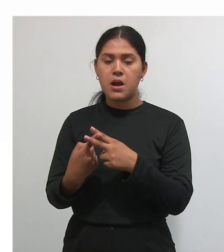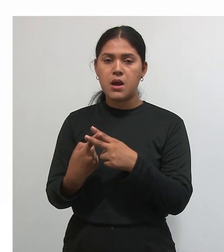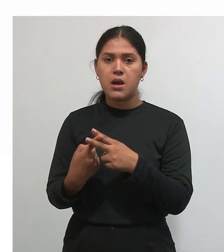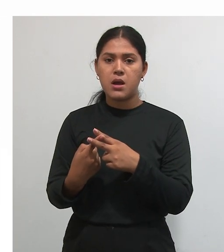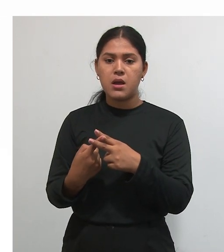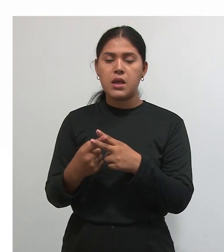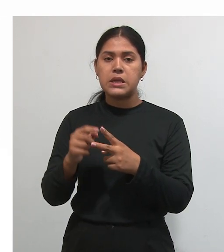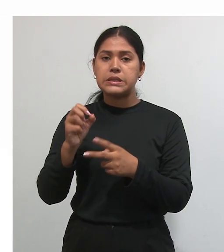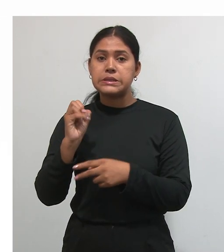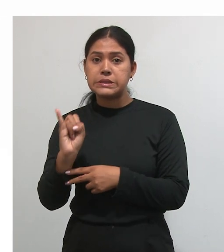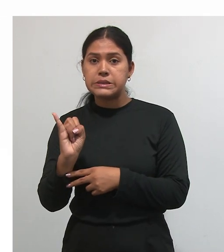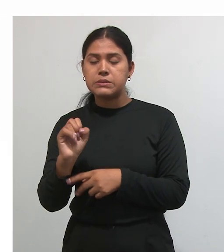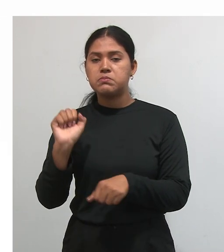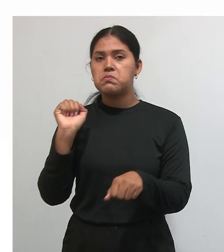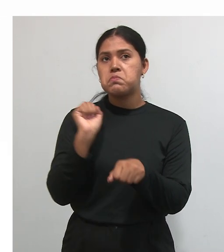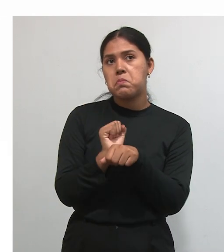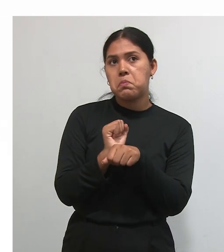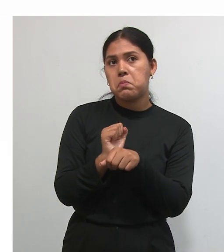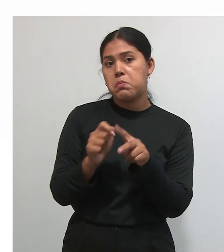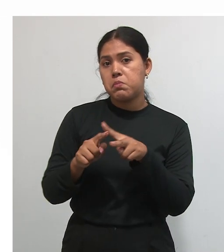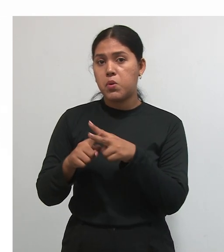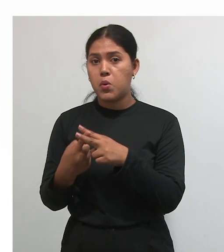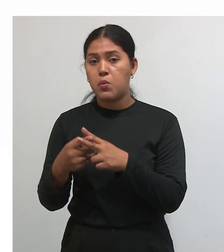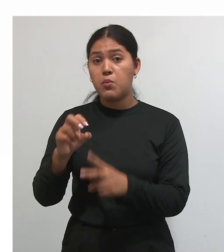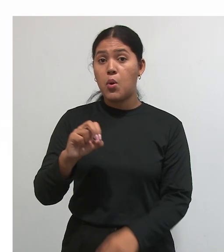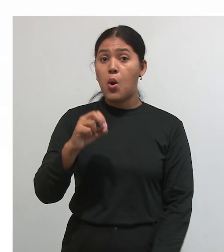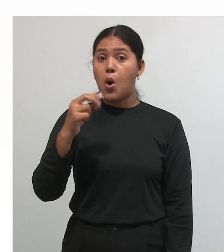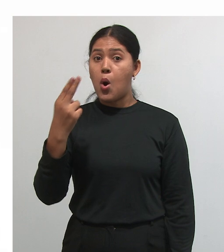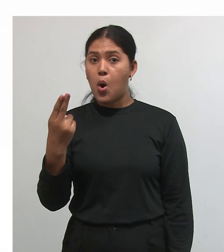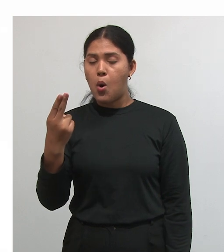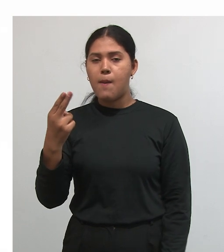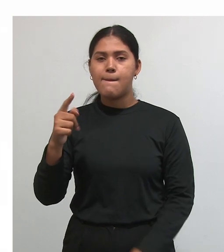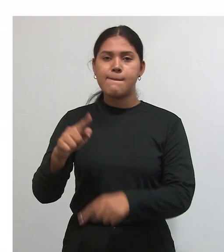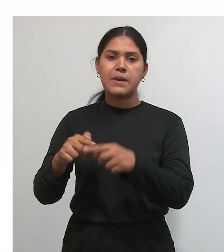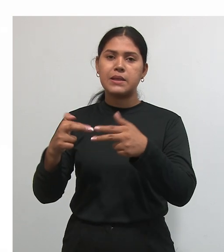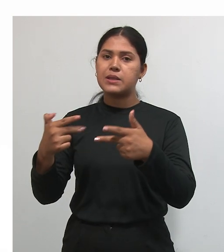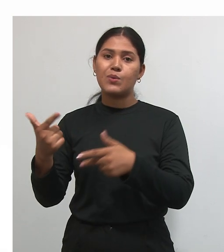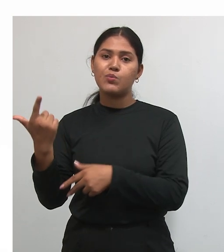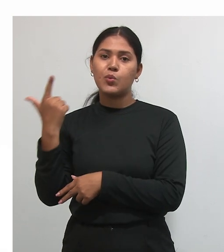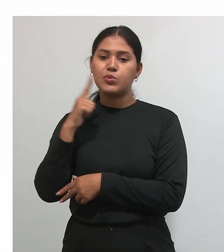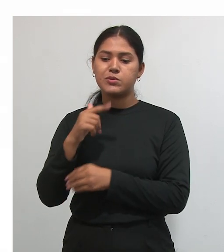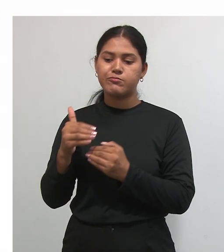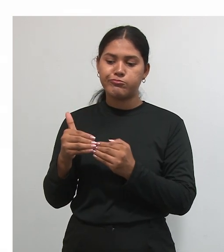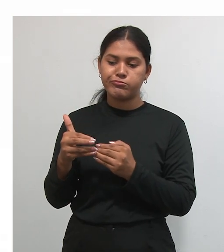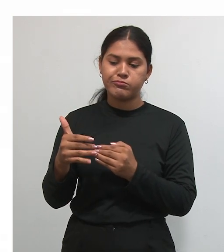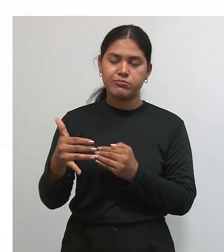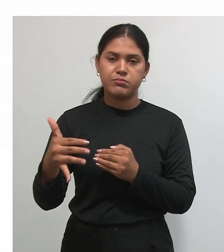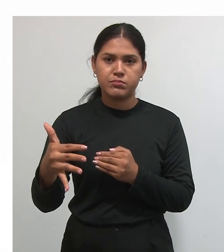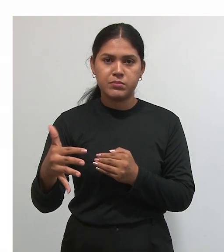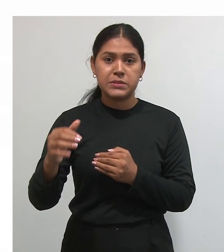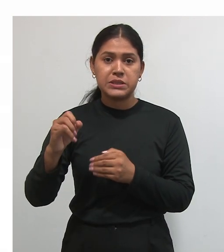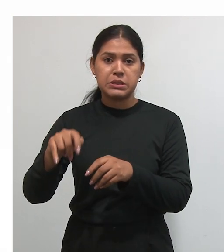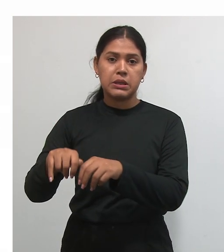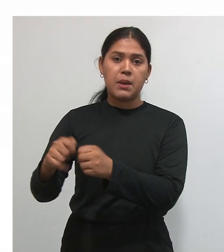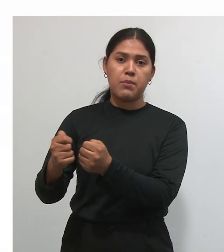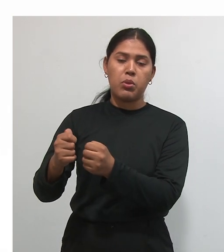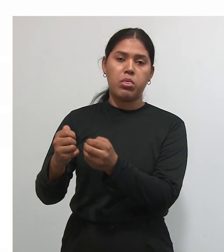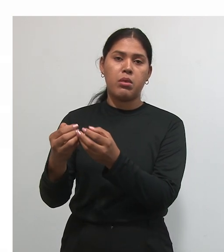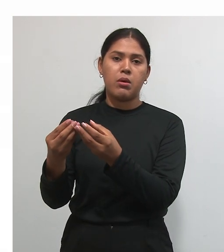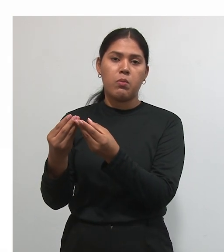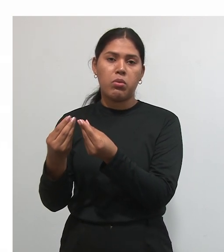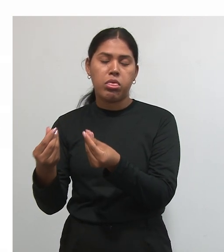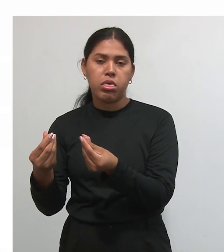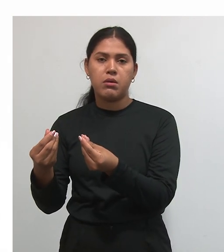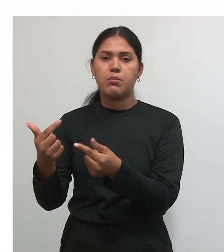manutenção for o quê? Onerosa, ou seu rendimento precário, em virtude de uso prolongado,